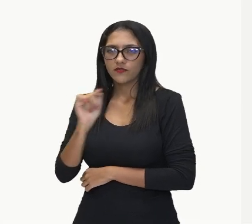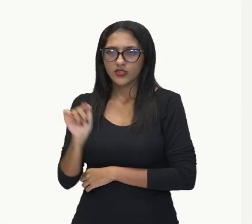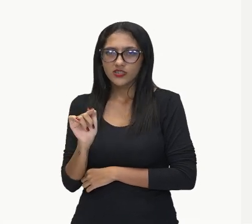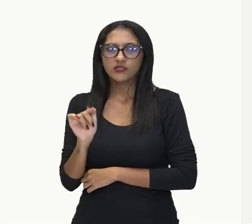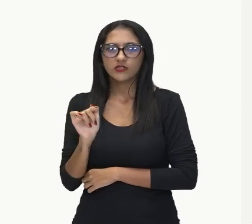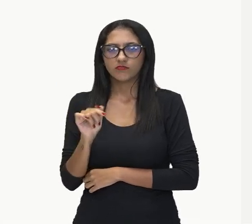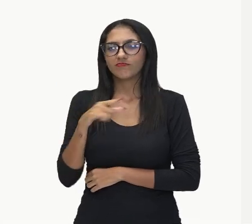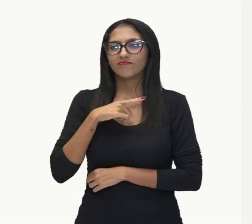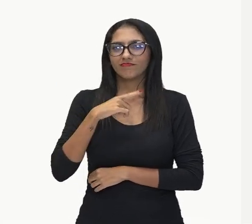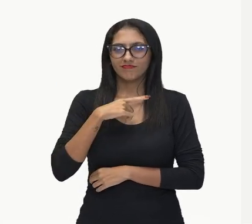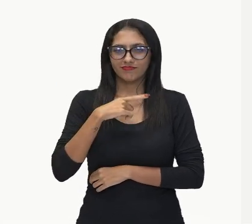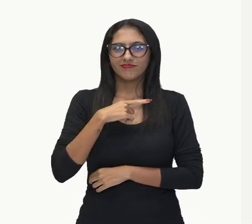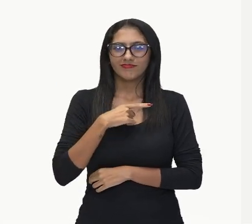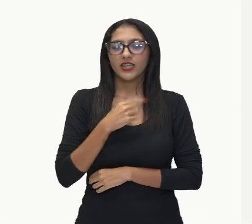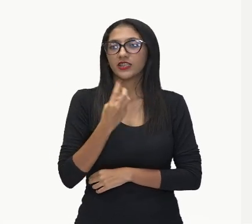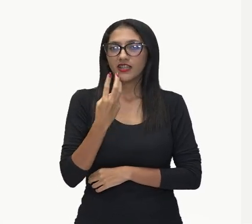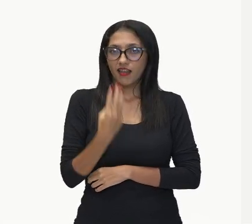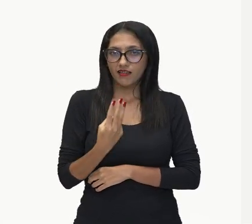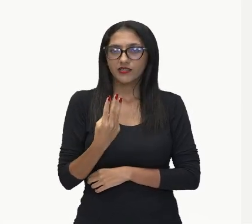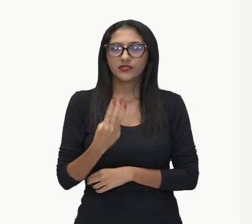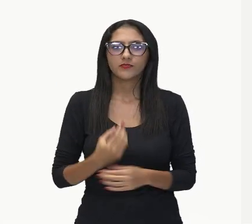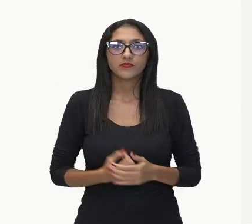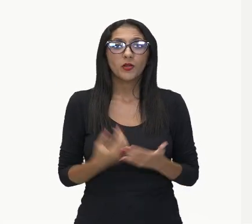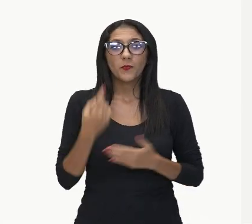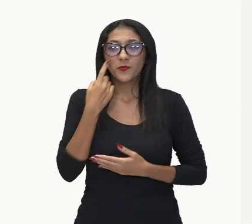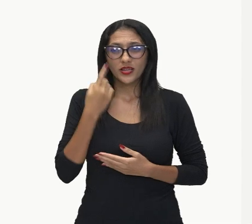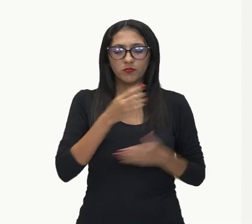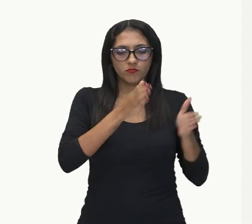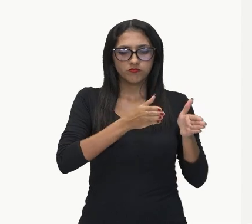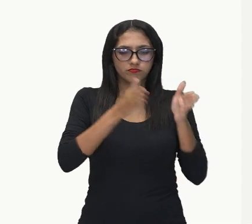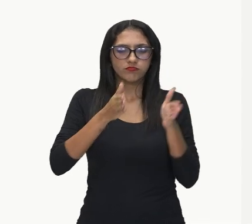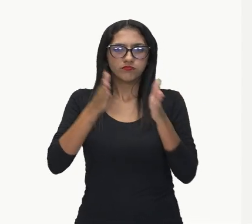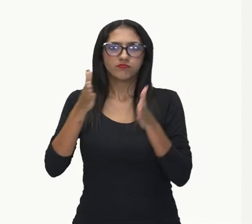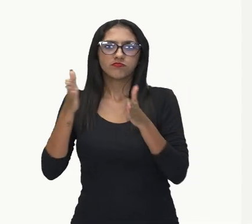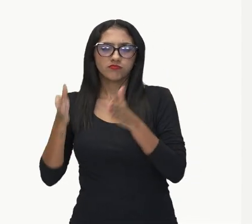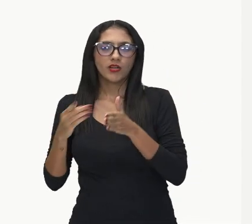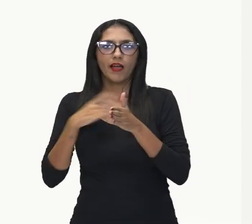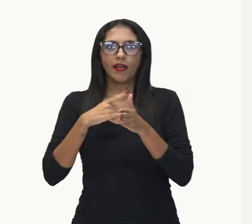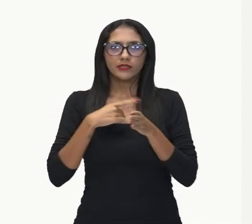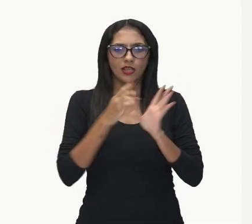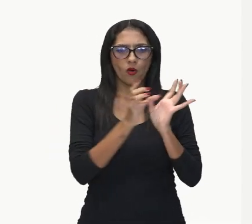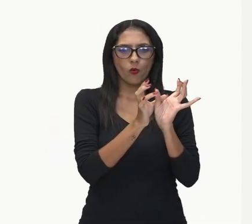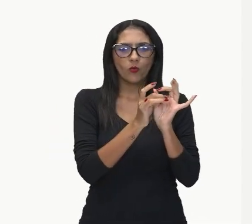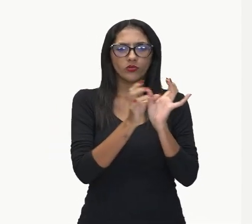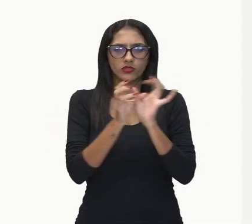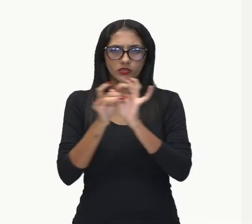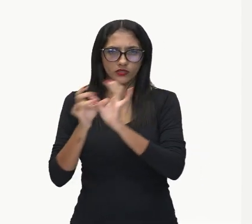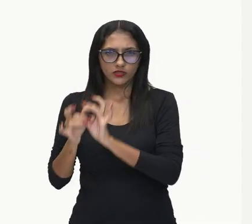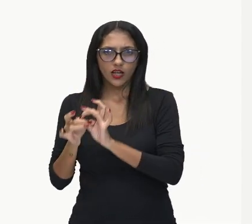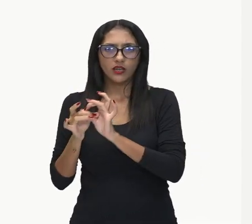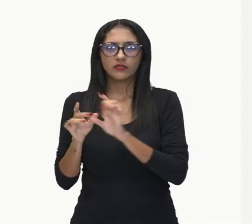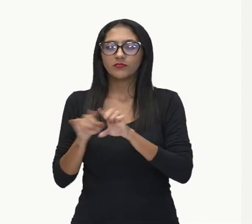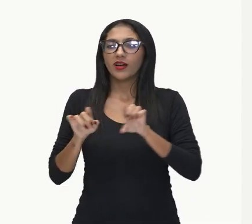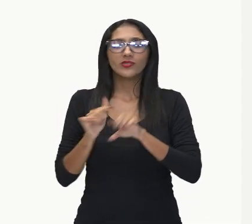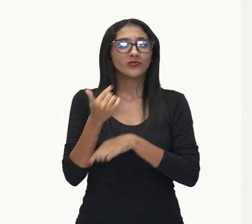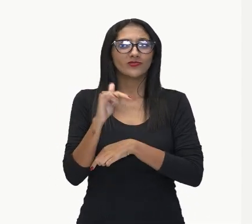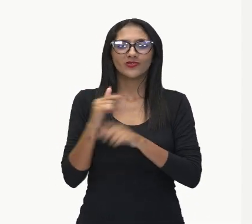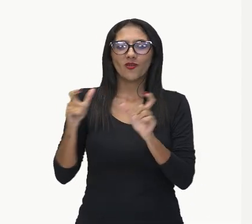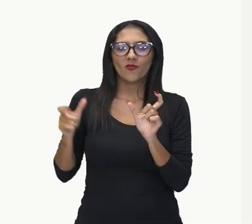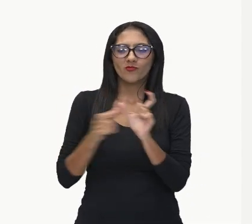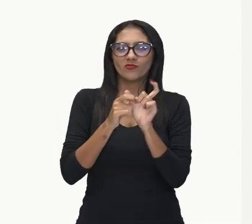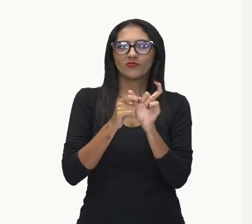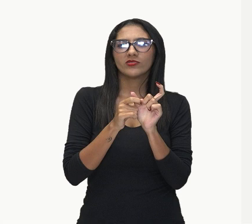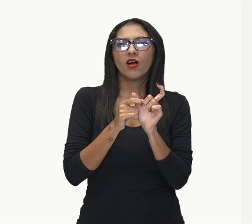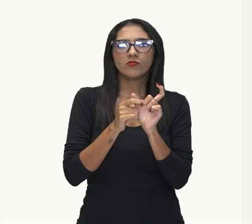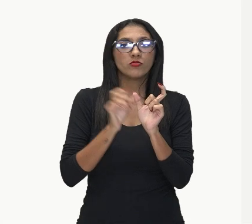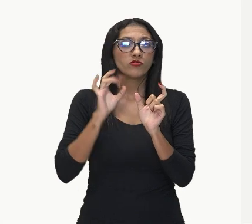3 orações. E observem que as 3 orações foram conectadas sem a presença de conjunção. Eu